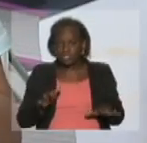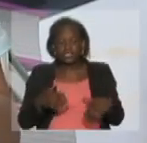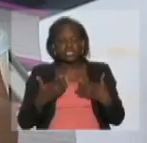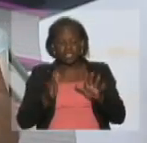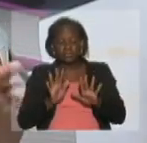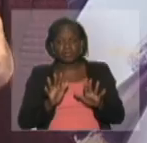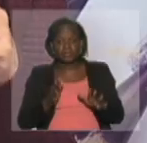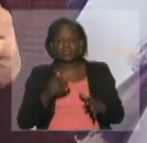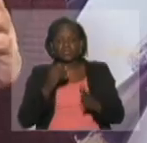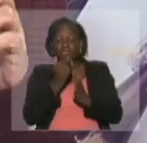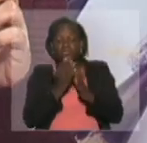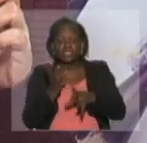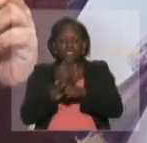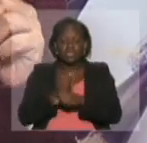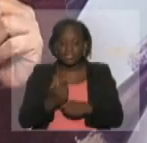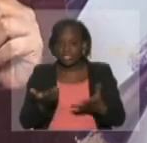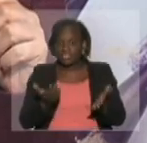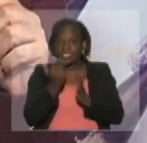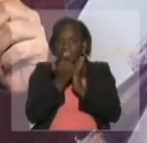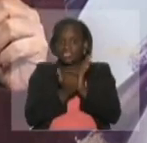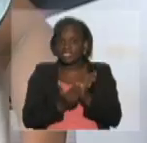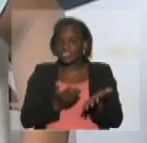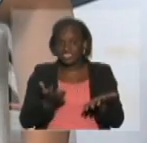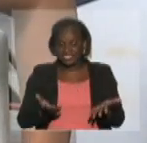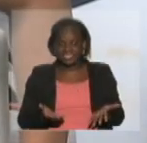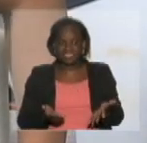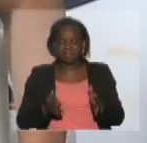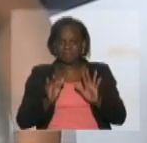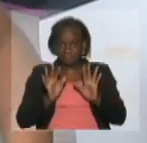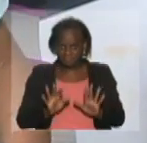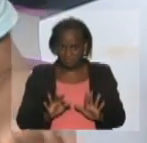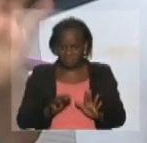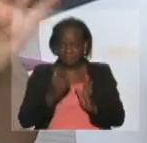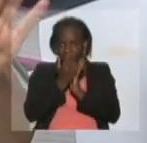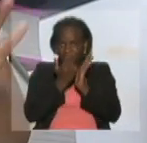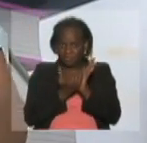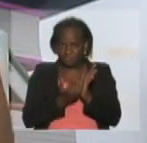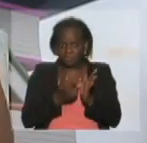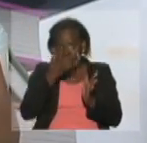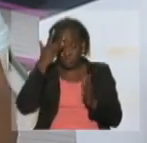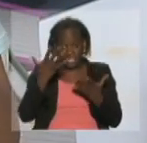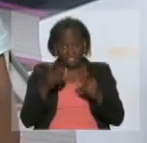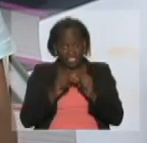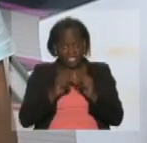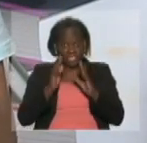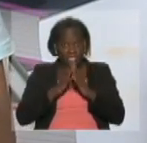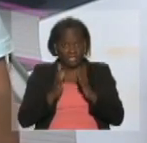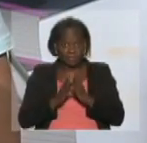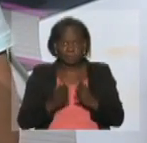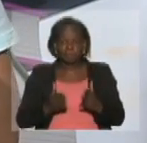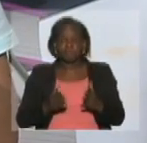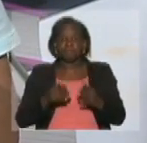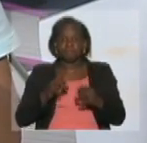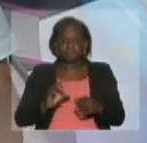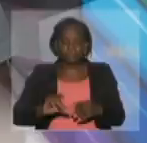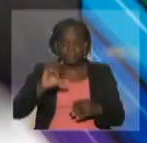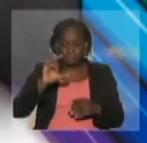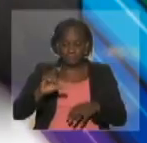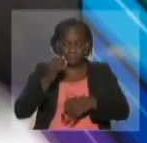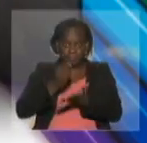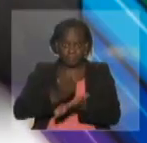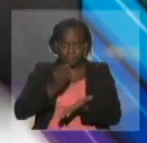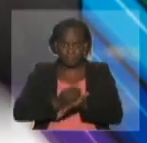É só isso. Vamos lá então. Vai as quantidades. Quer que eu dê receita? Quantidades. Caramba. Olha só, para receita, quem quiser fazer em casa,